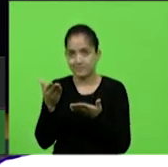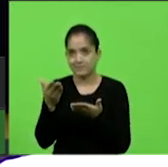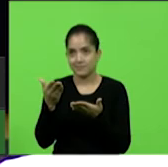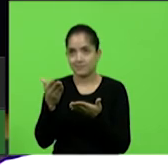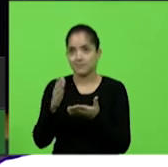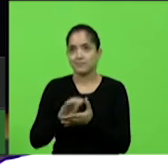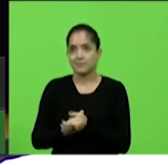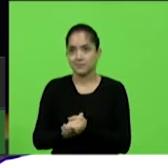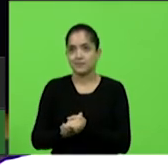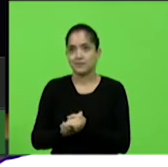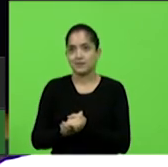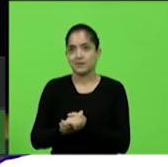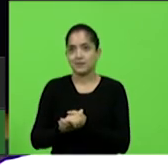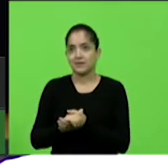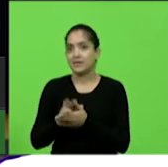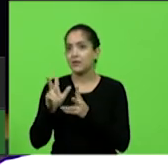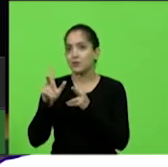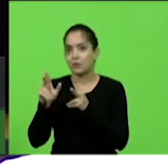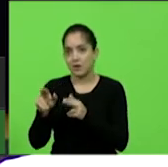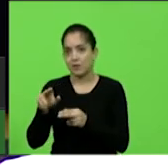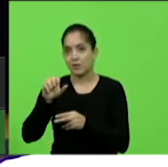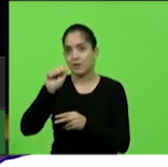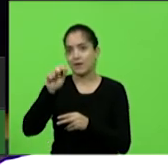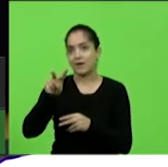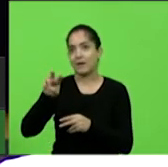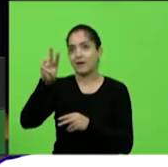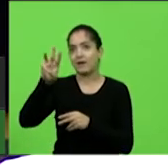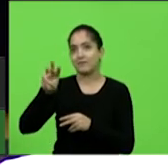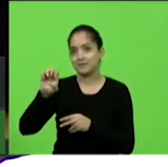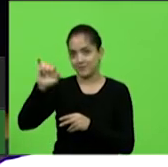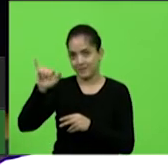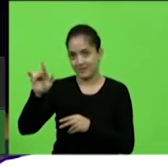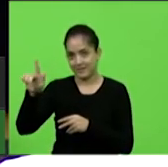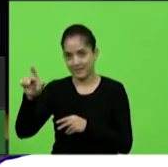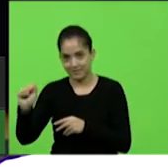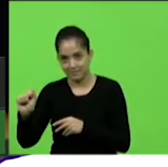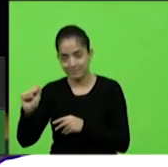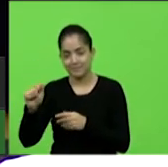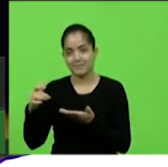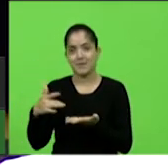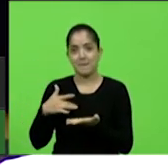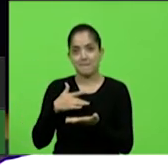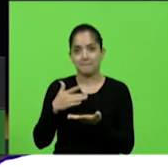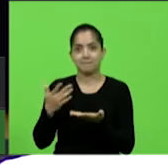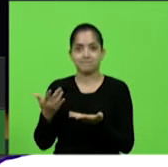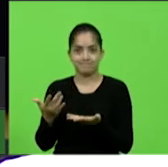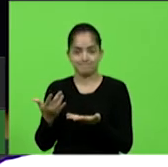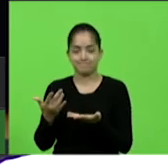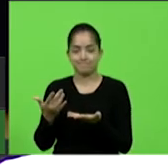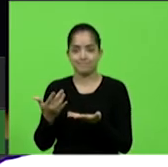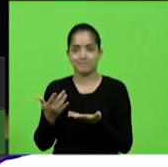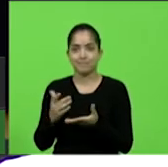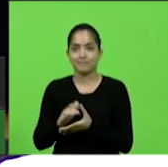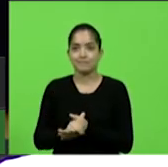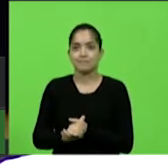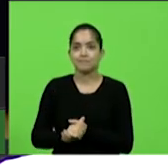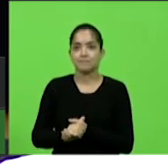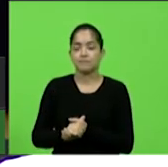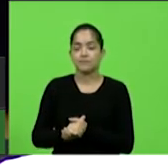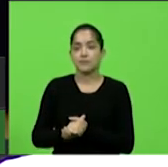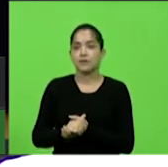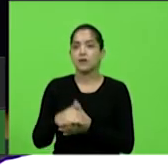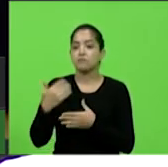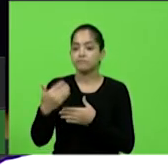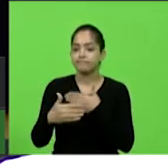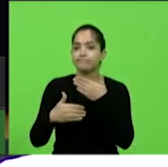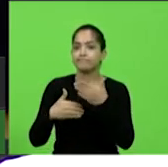outra Veiga Med, outro respirador. Eu estou concluindo, deputado. E, enquanto isso,